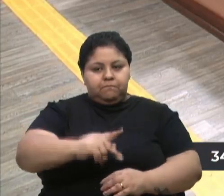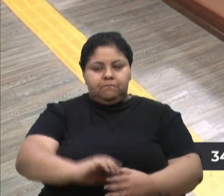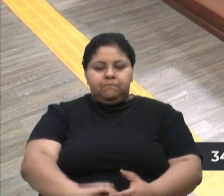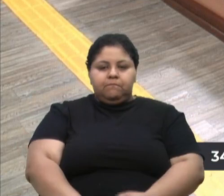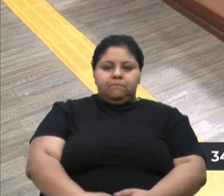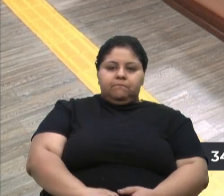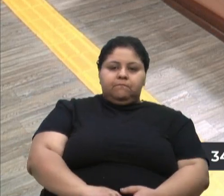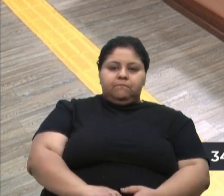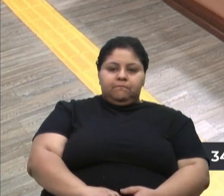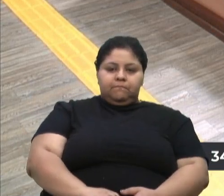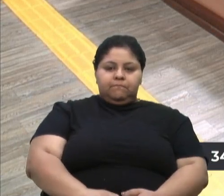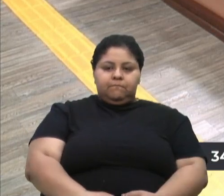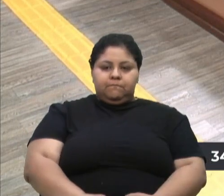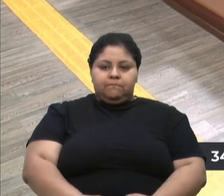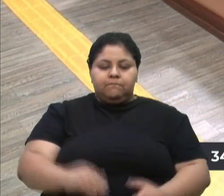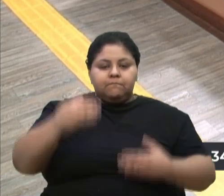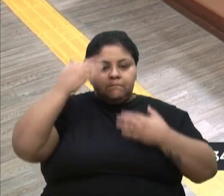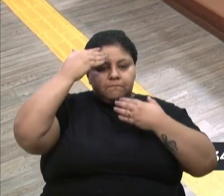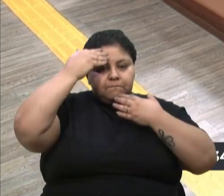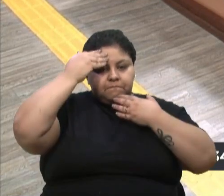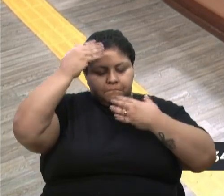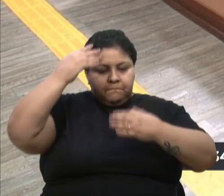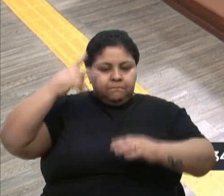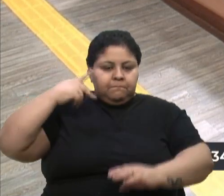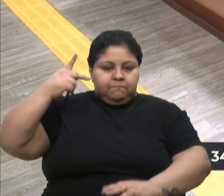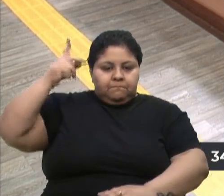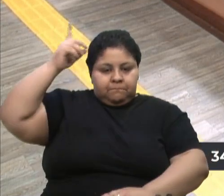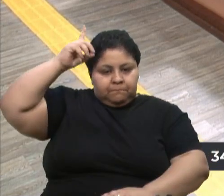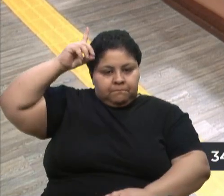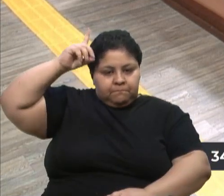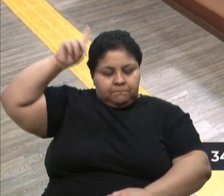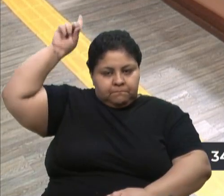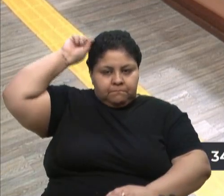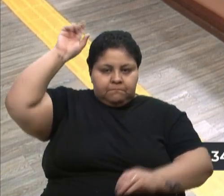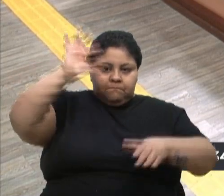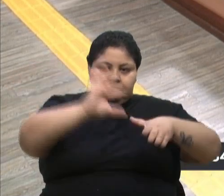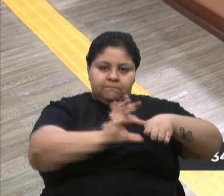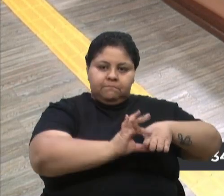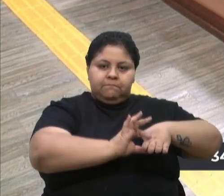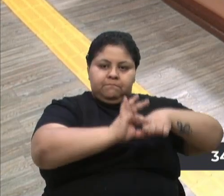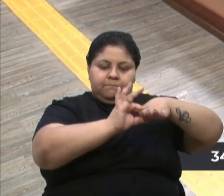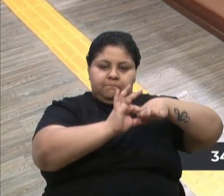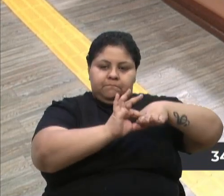Obrigado, vereador Lucas. Declaração de líder, Partido Novo, vereador Scalco.